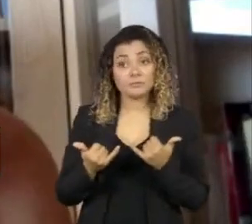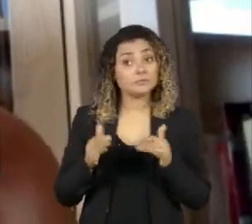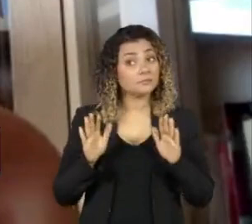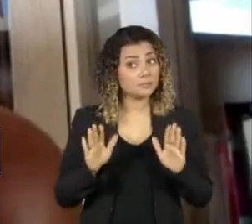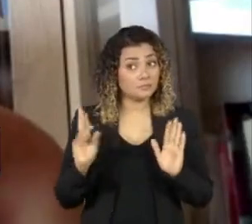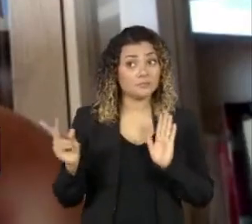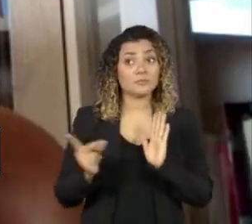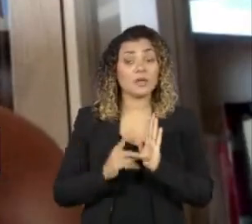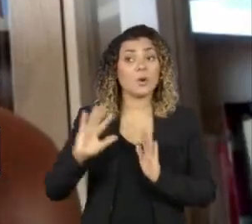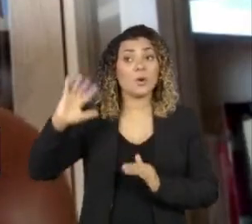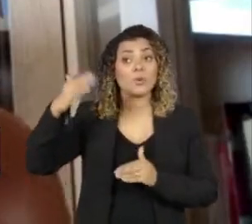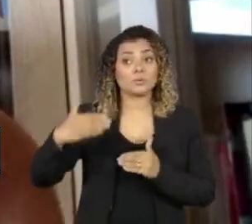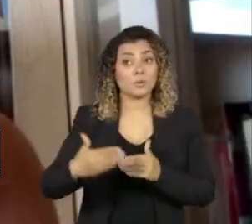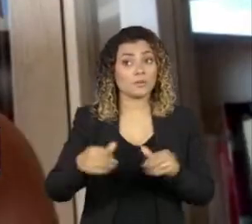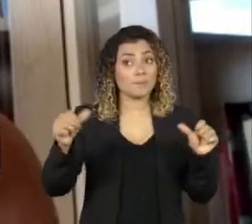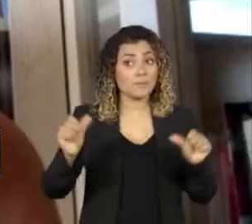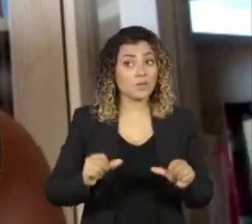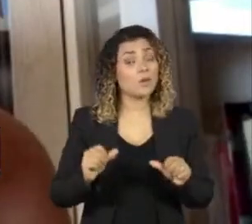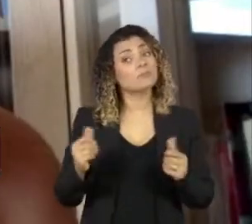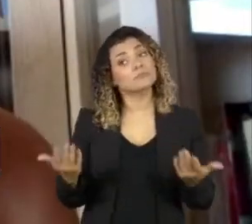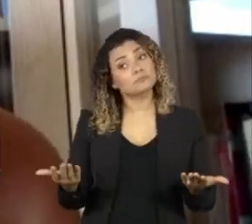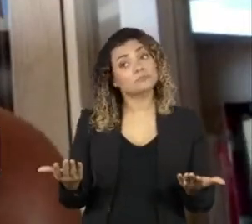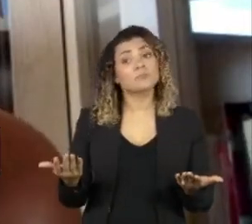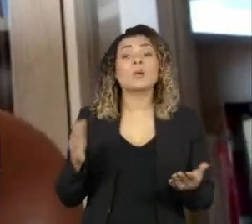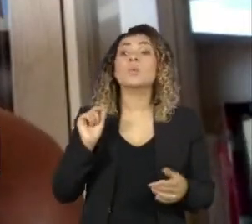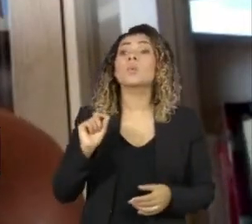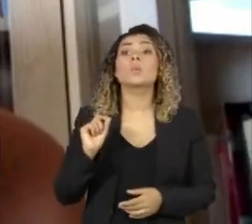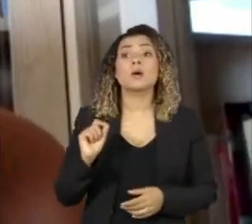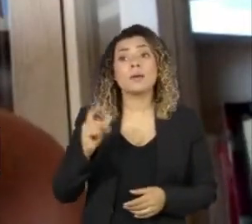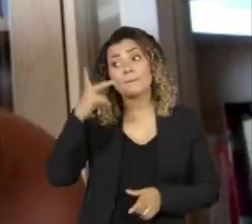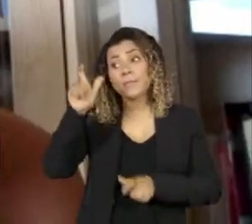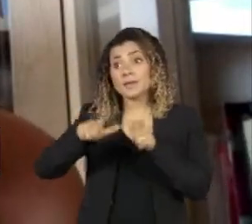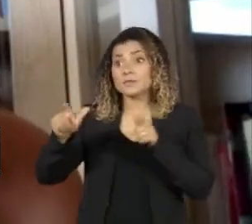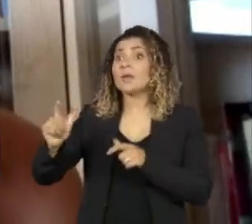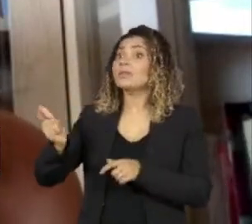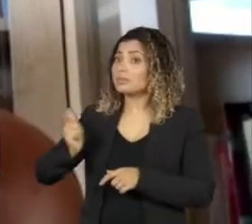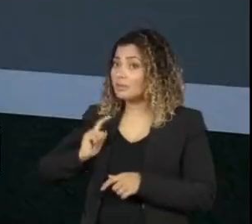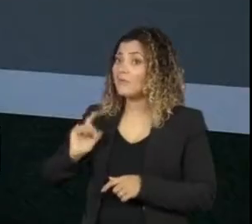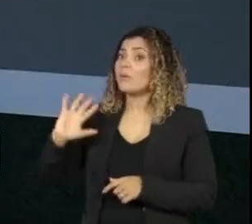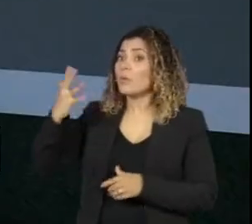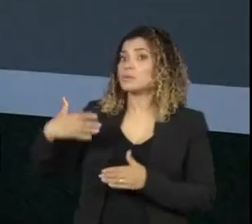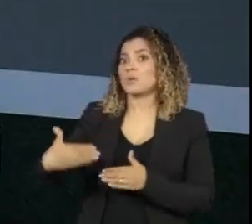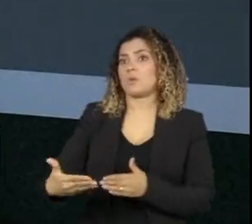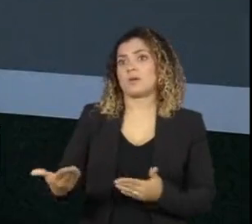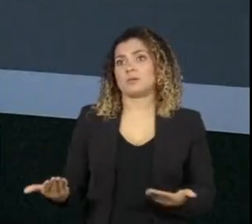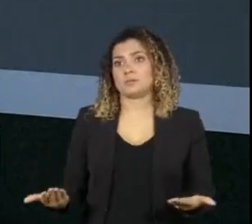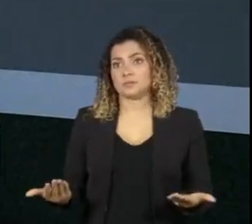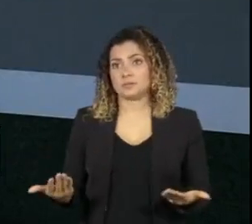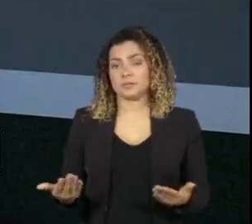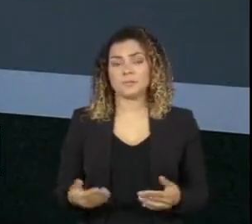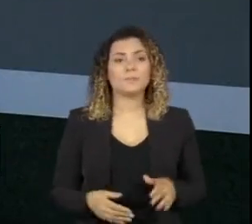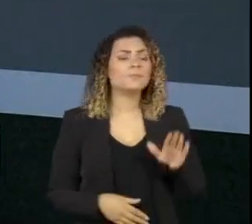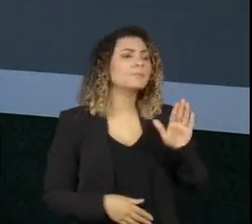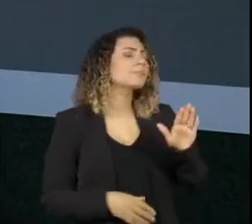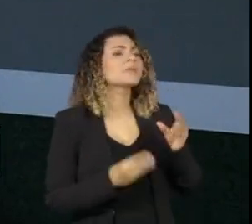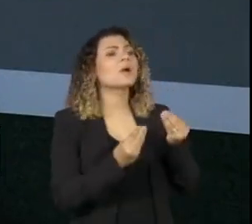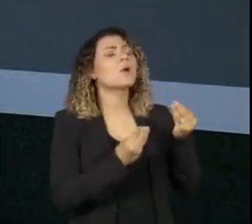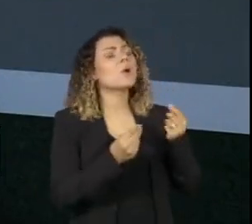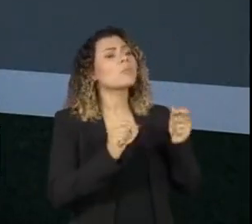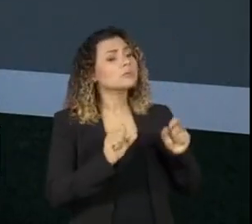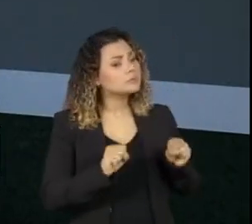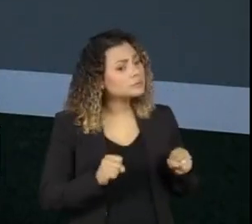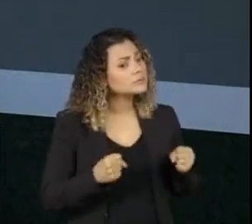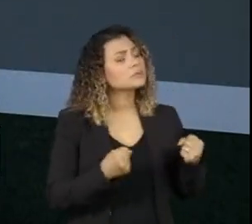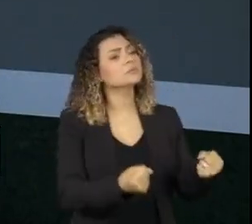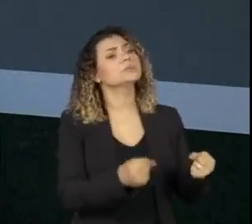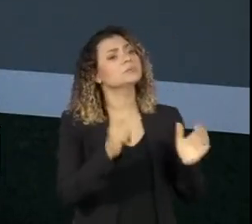e não teve consequências piores, que bom, mas existem aqueles que tiveram consequências. Finalmente, doutora, como fazer o